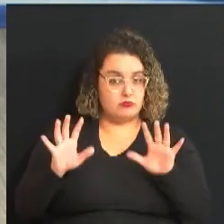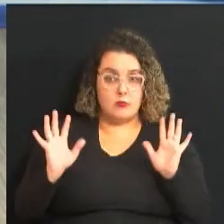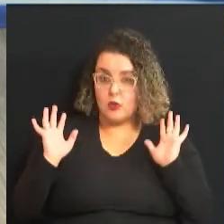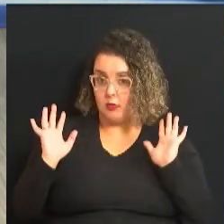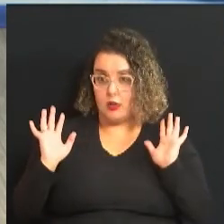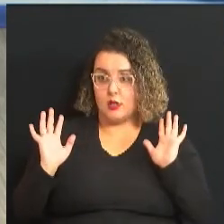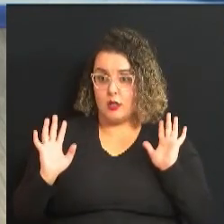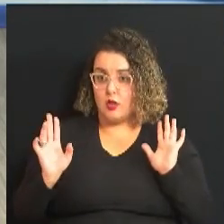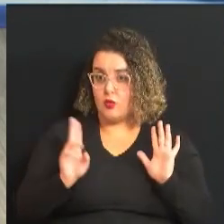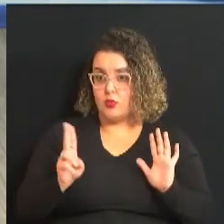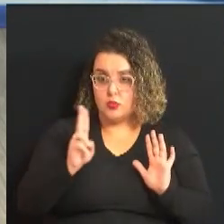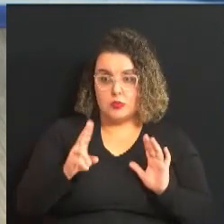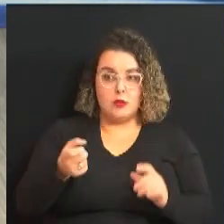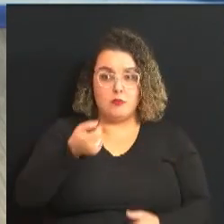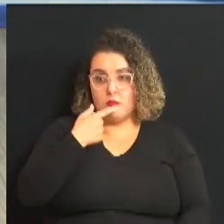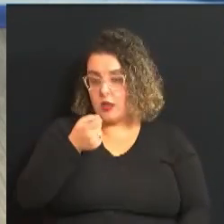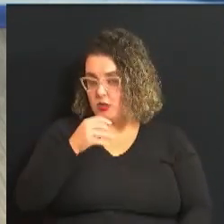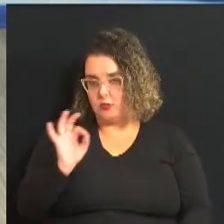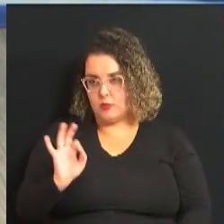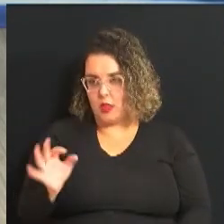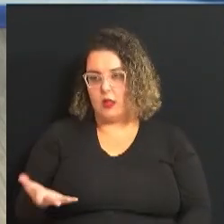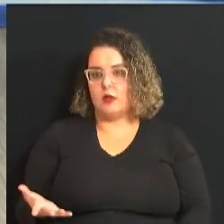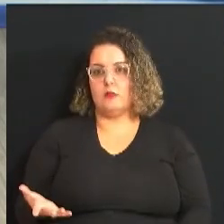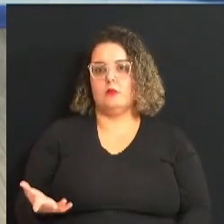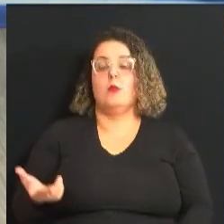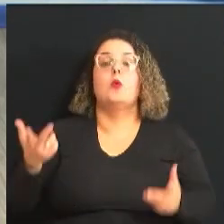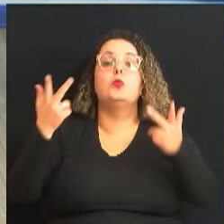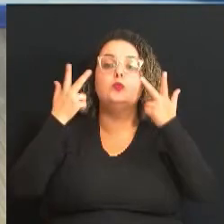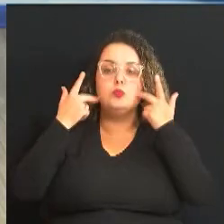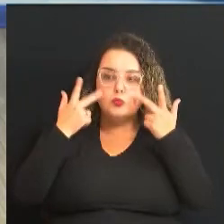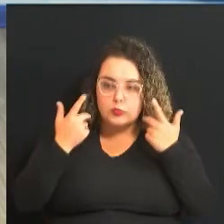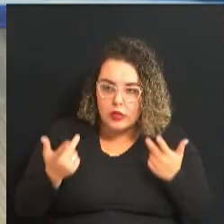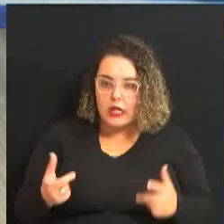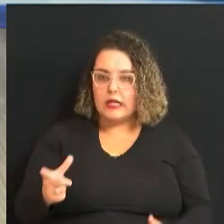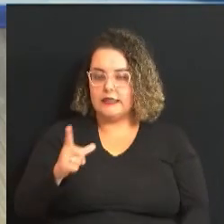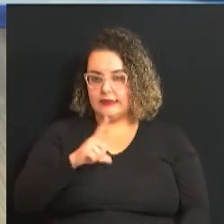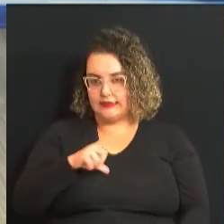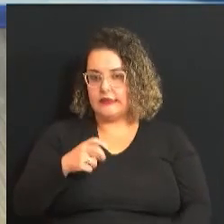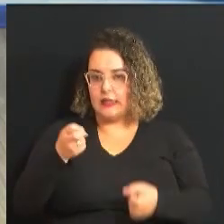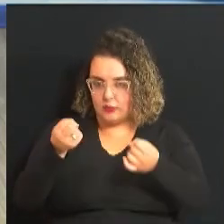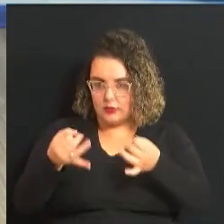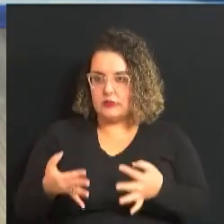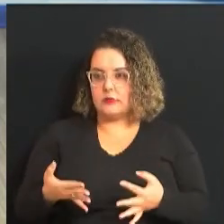nenhum medicamento, quer utilizar o método natural, tem alguma orientação?